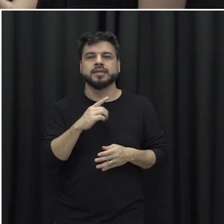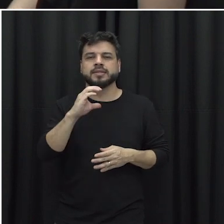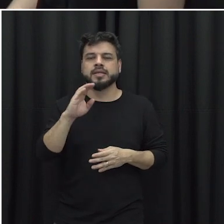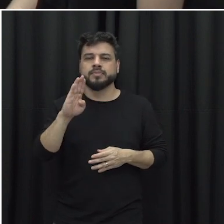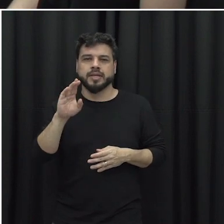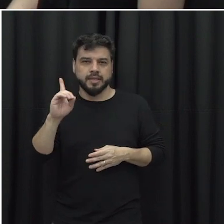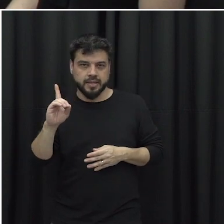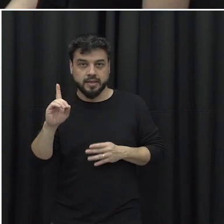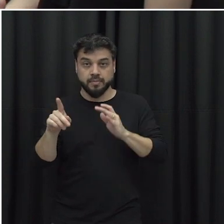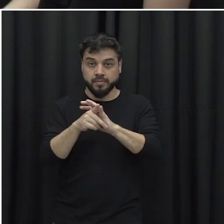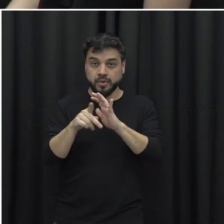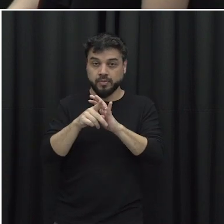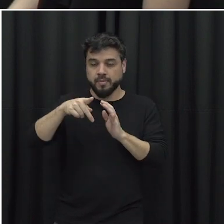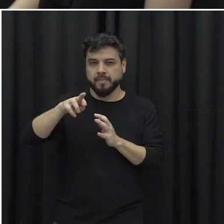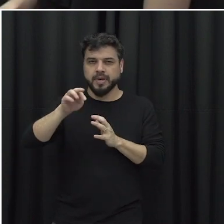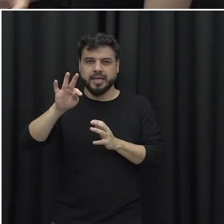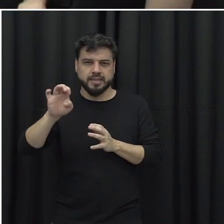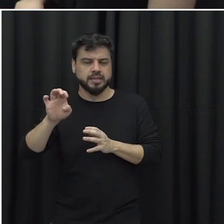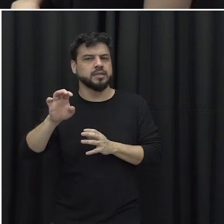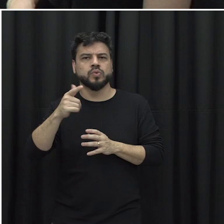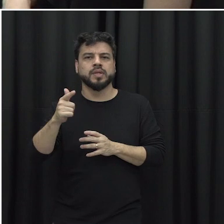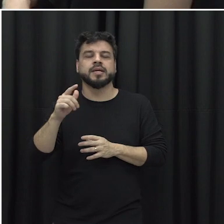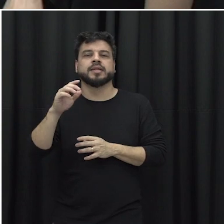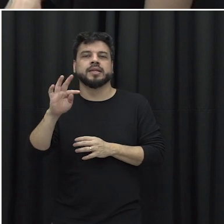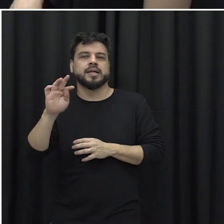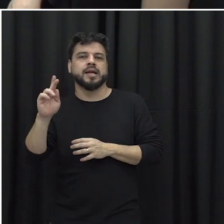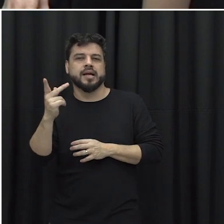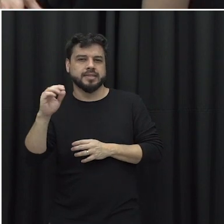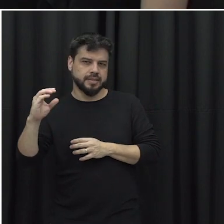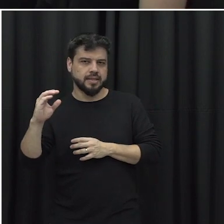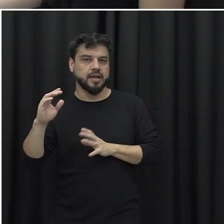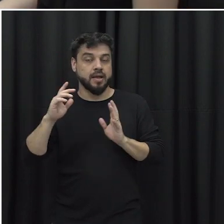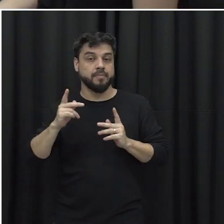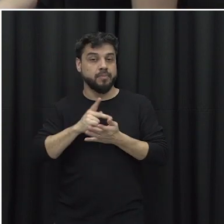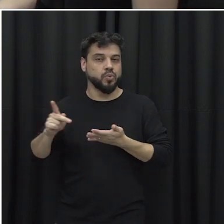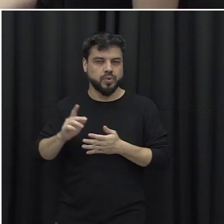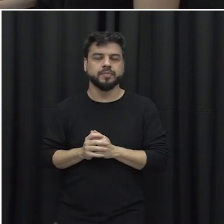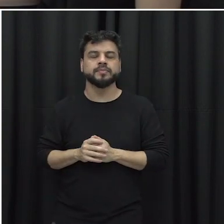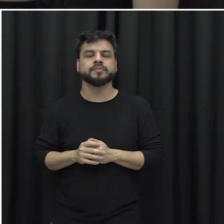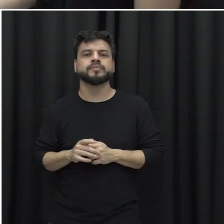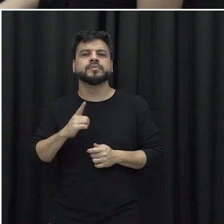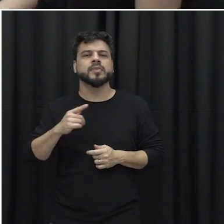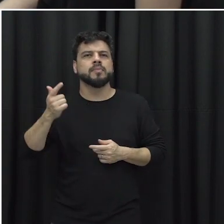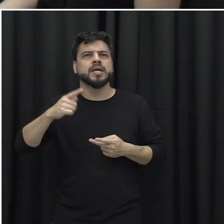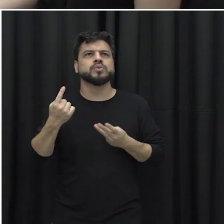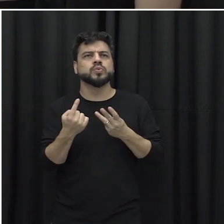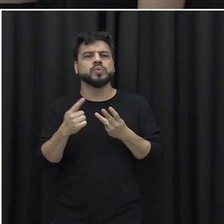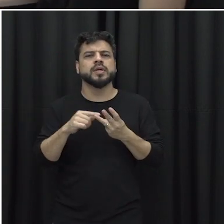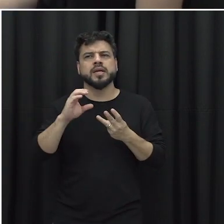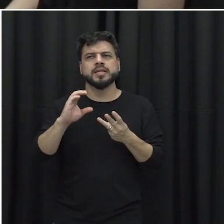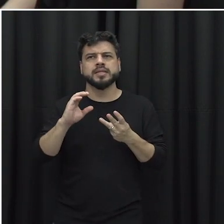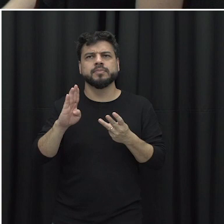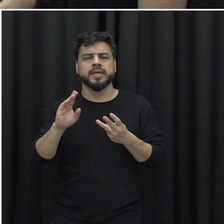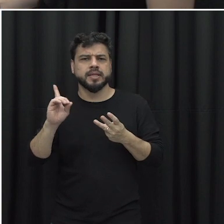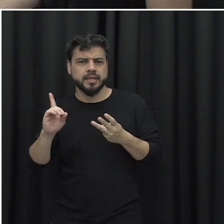não tem THC, e hoje nós temos mais um produto que também é só CBD, que está no mercado,